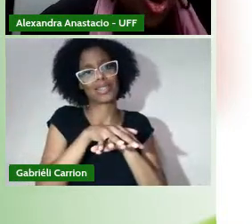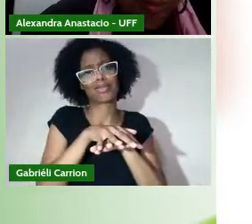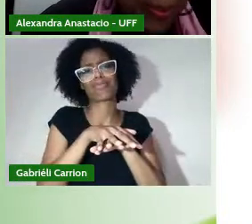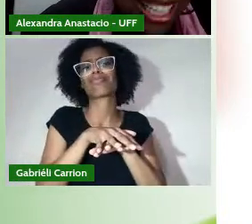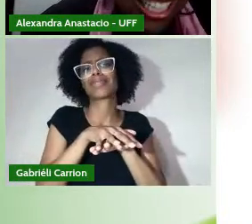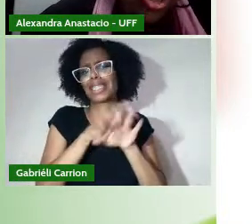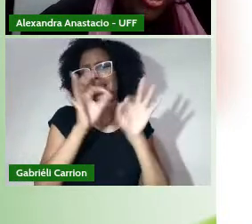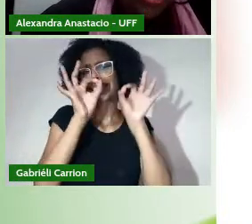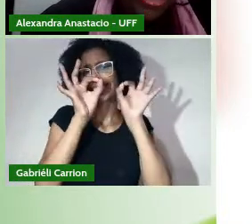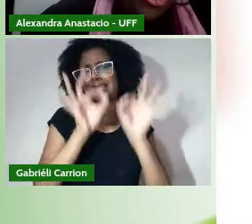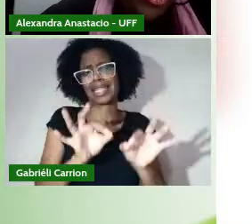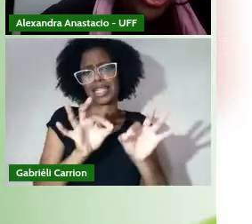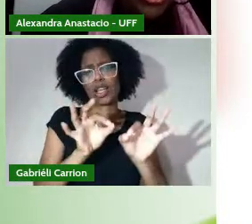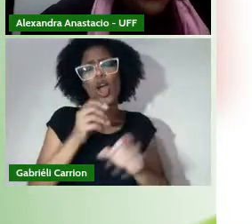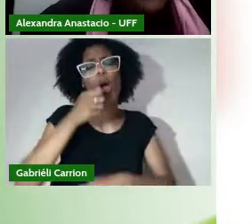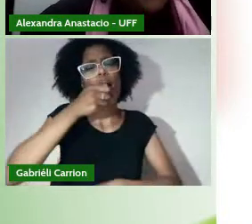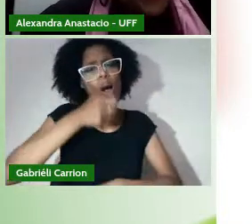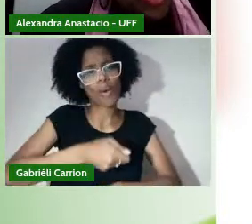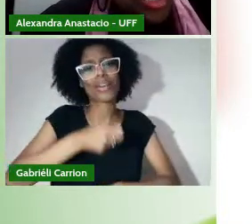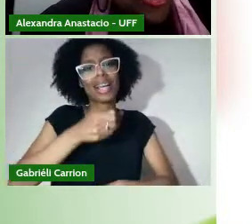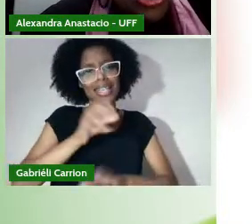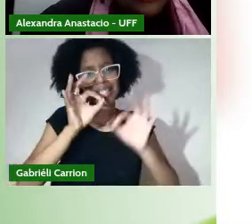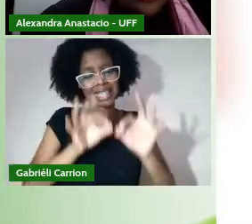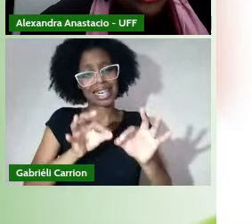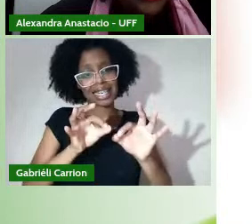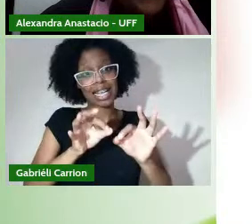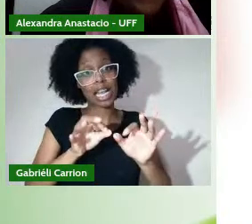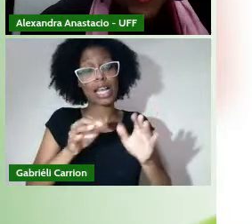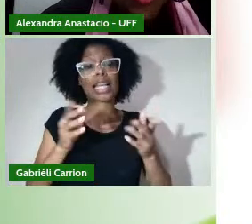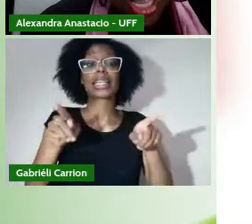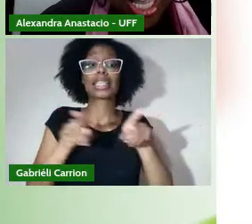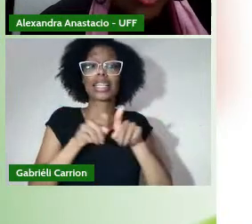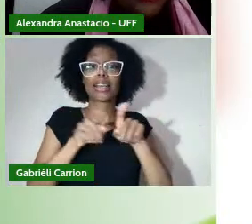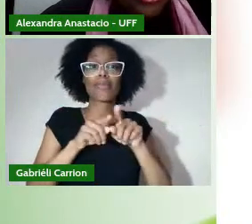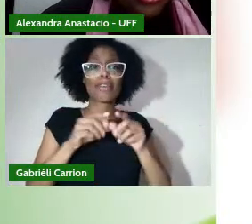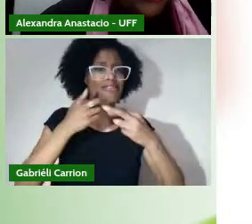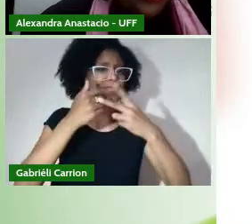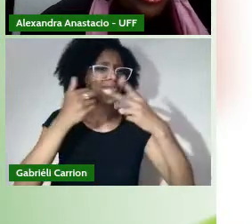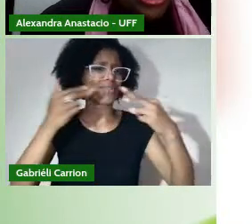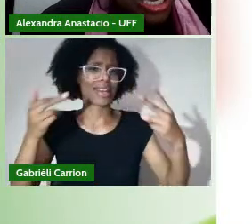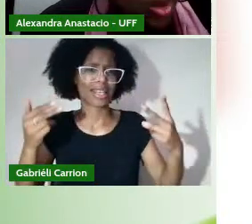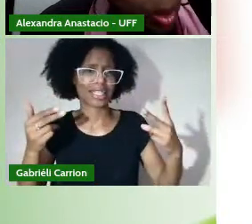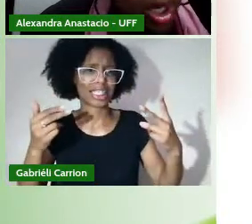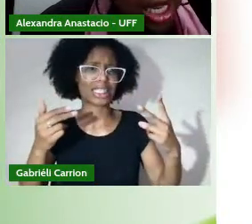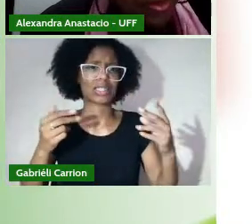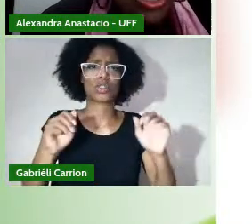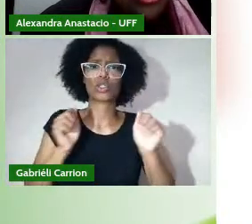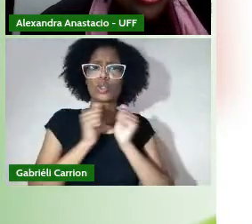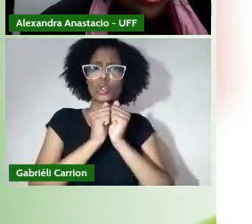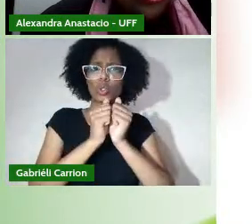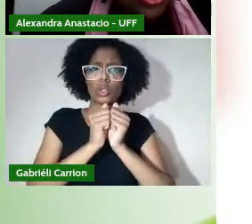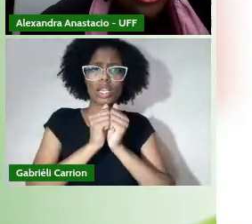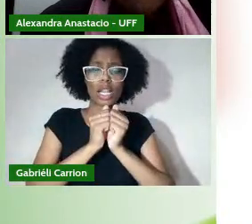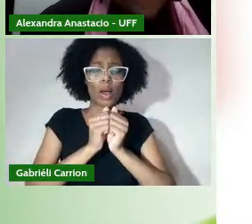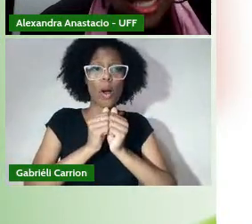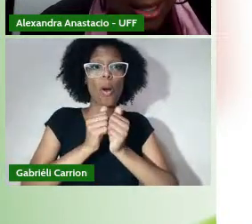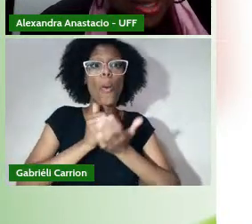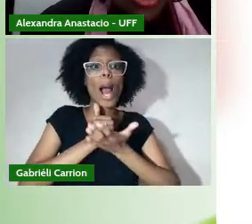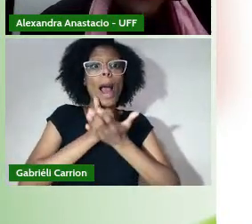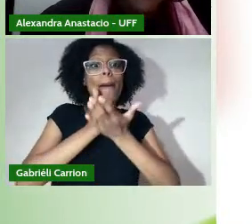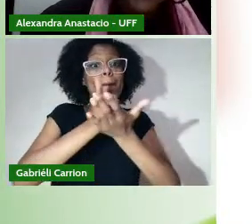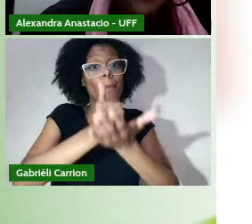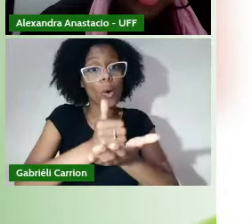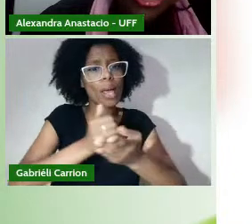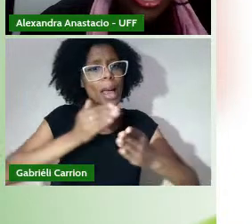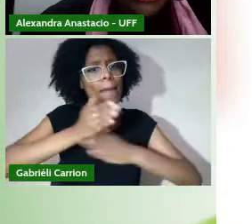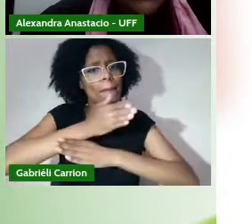necessariamente, obrigatoriamente. Ela promove a diversidade, ela promove a equidade, a colaboração, a